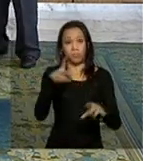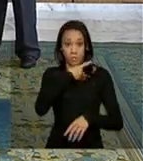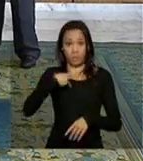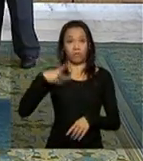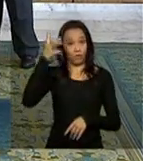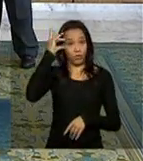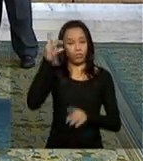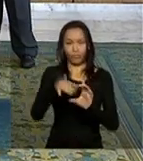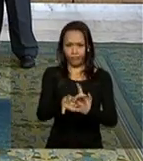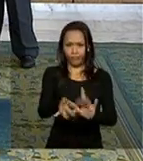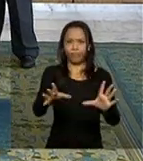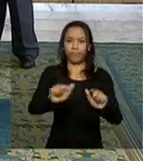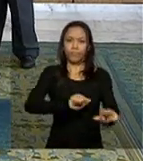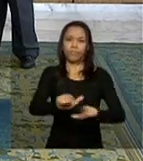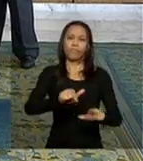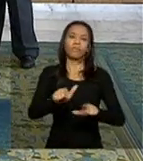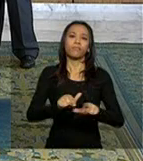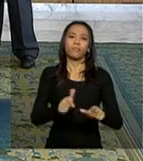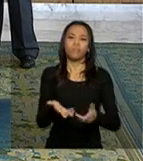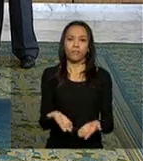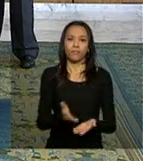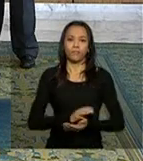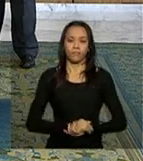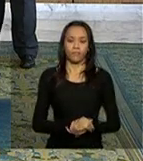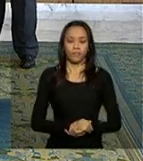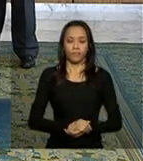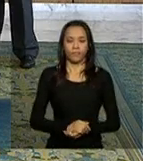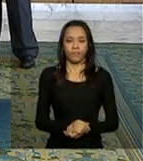presidenta Dilma Rousseff.